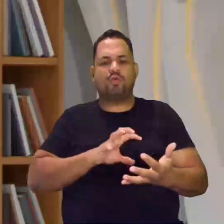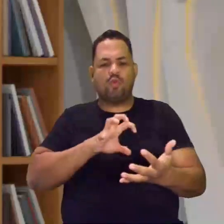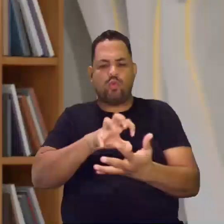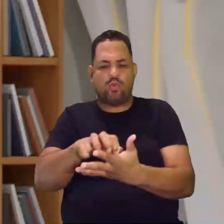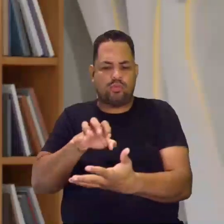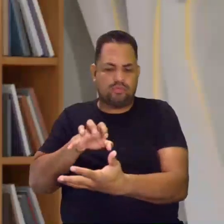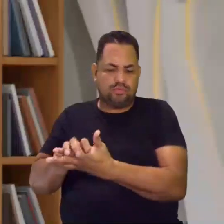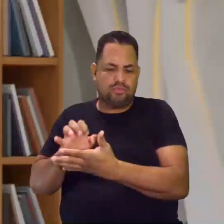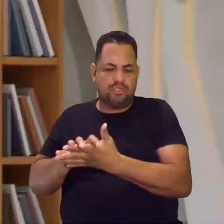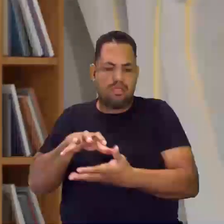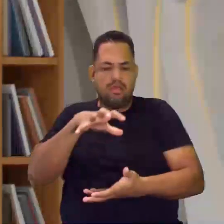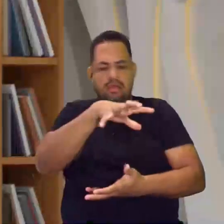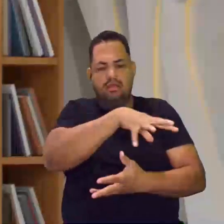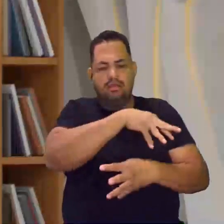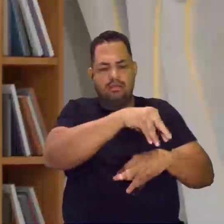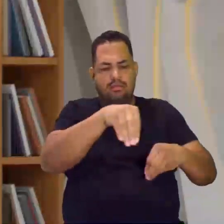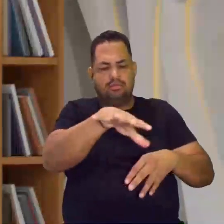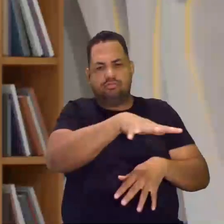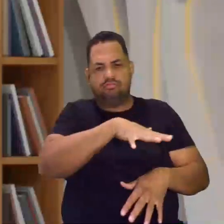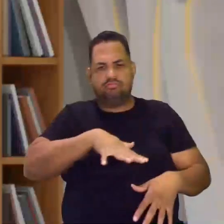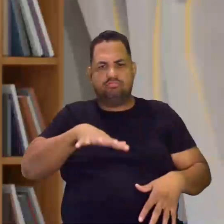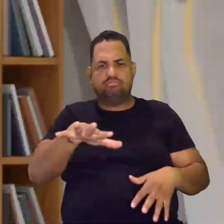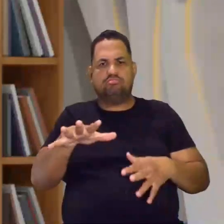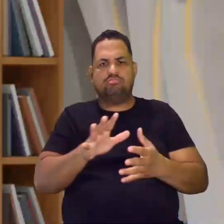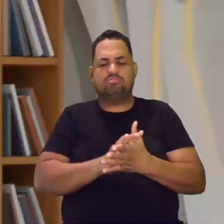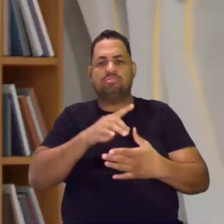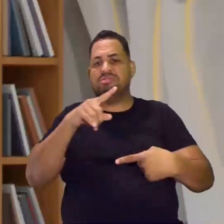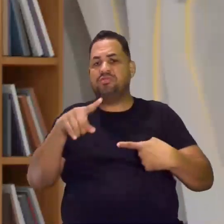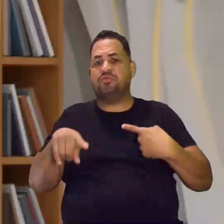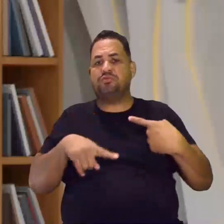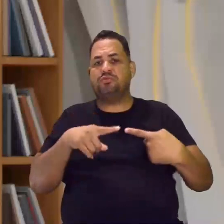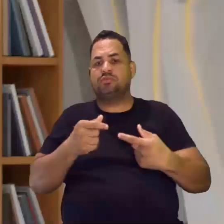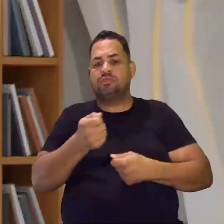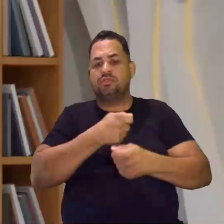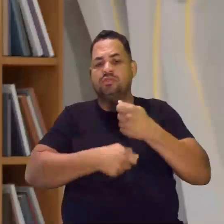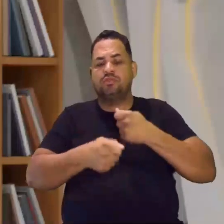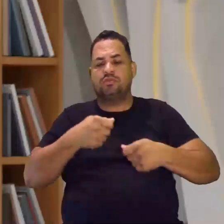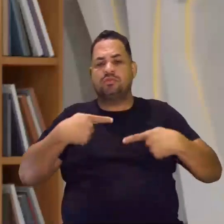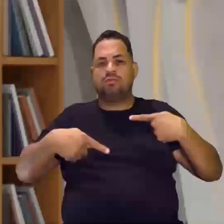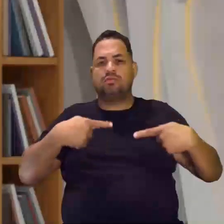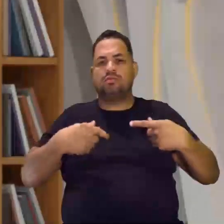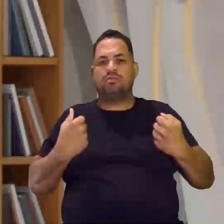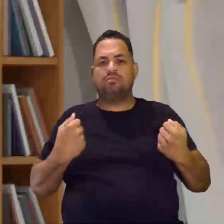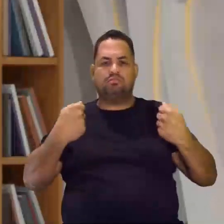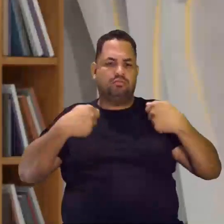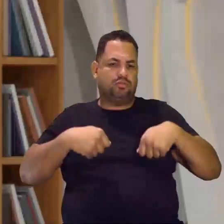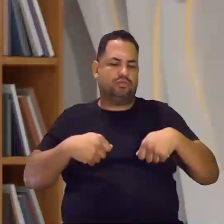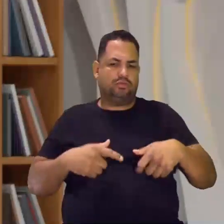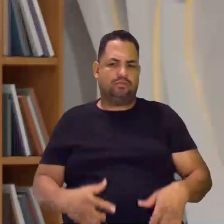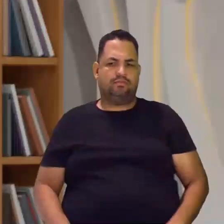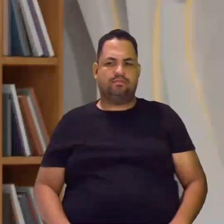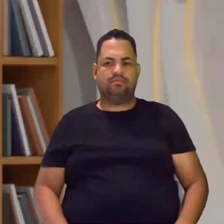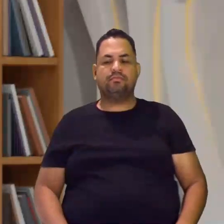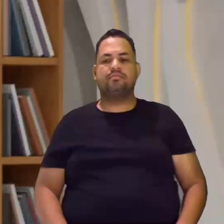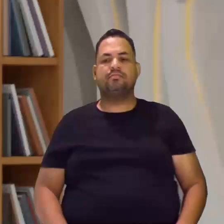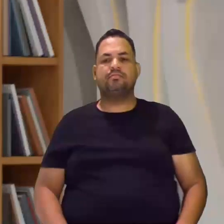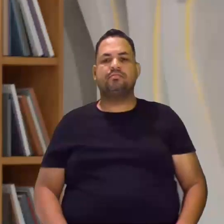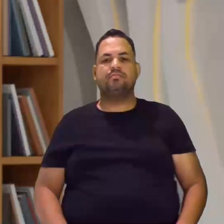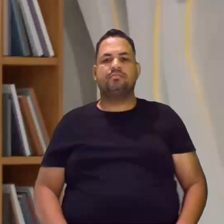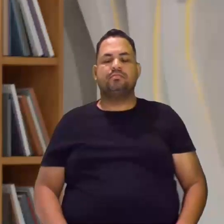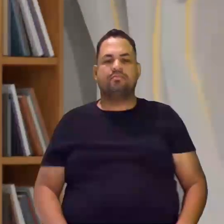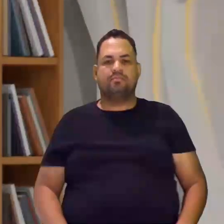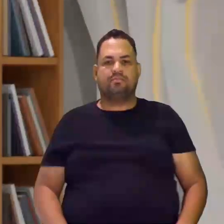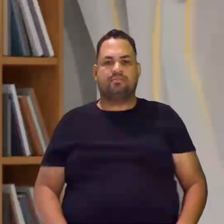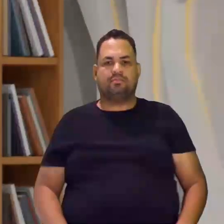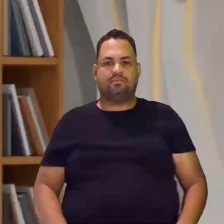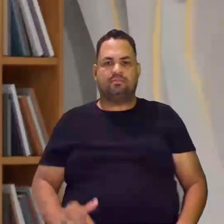conquistar os territórios e com intenções aí, principalmente econômicas e políticas de poder, né?